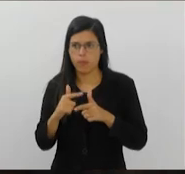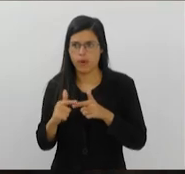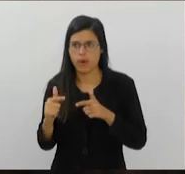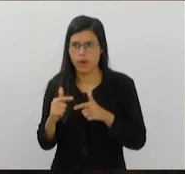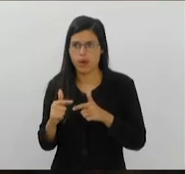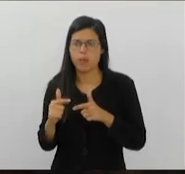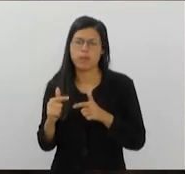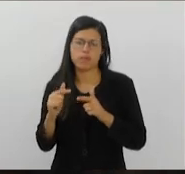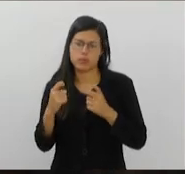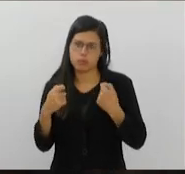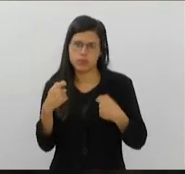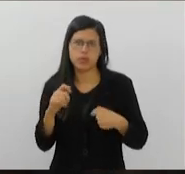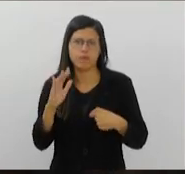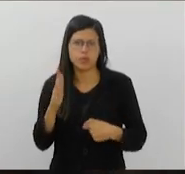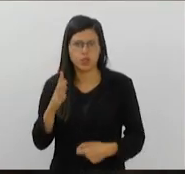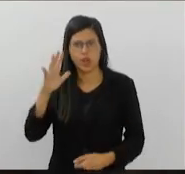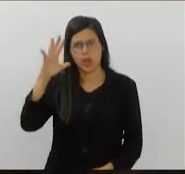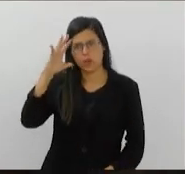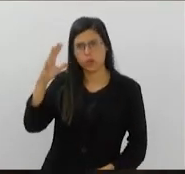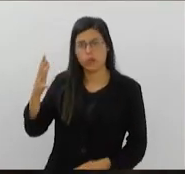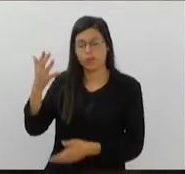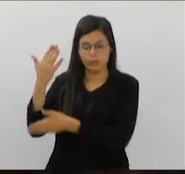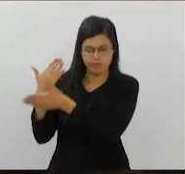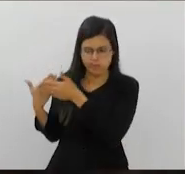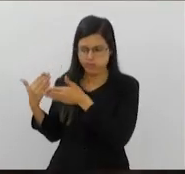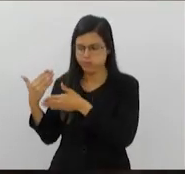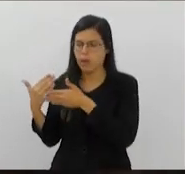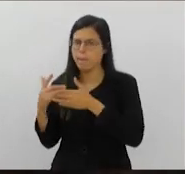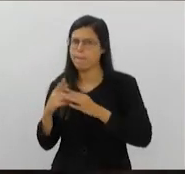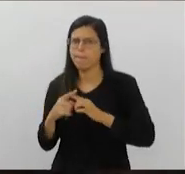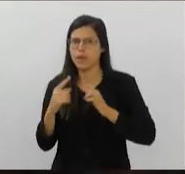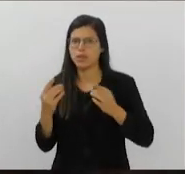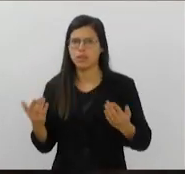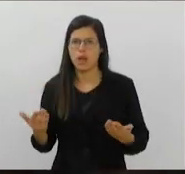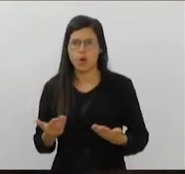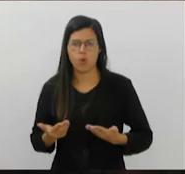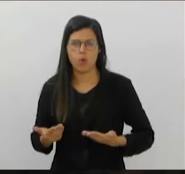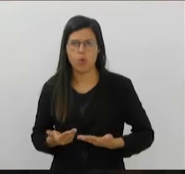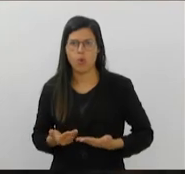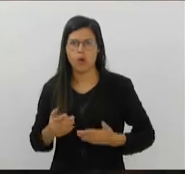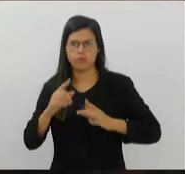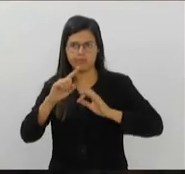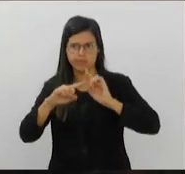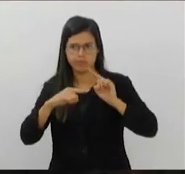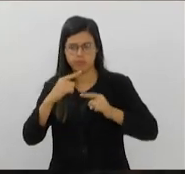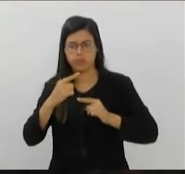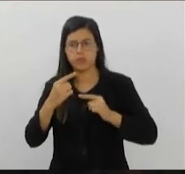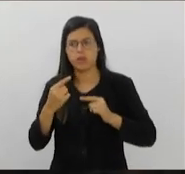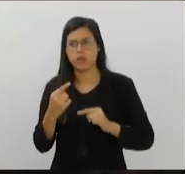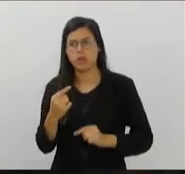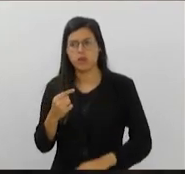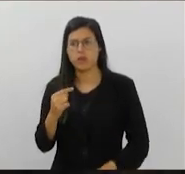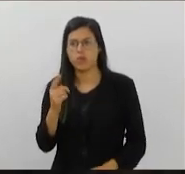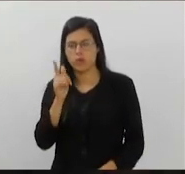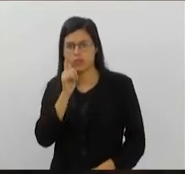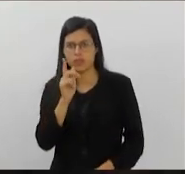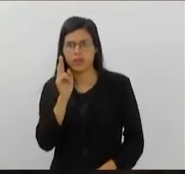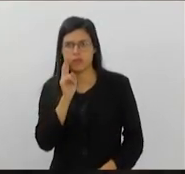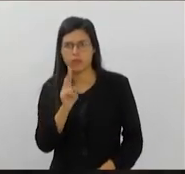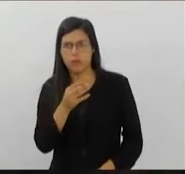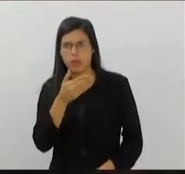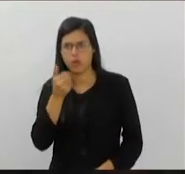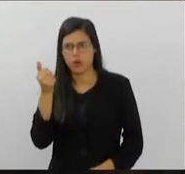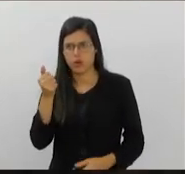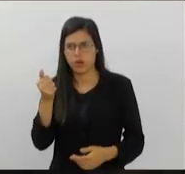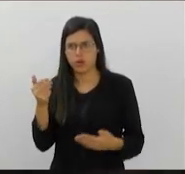já deveria ter se resolvido há muito tempo, mas, enfim, que agora ele finalmente está avançando. Então, a gente consegue ver já a melhoria, por exemplo,